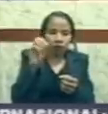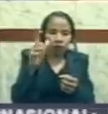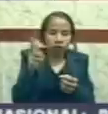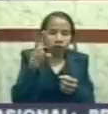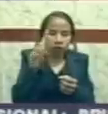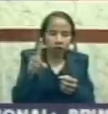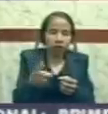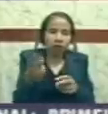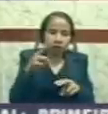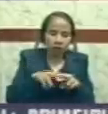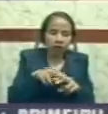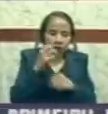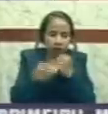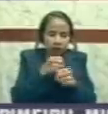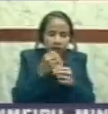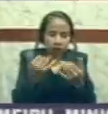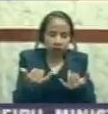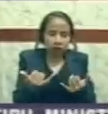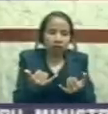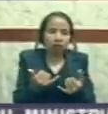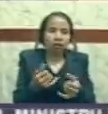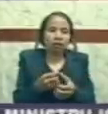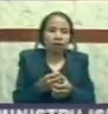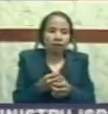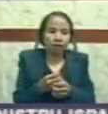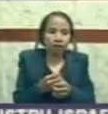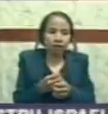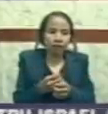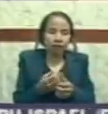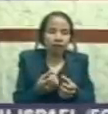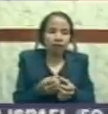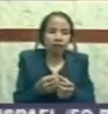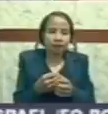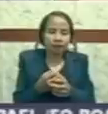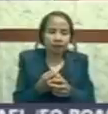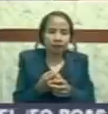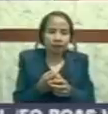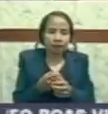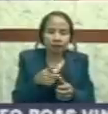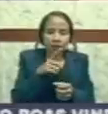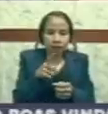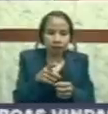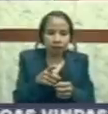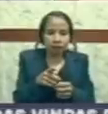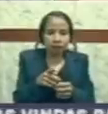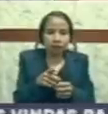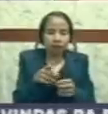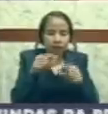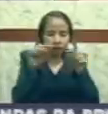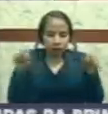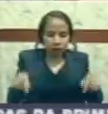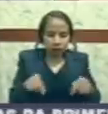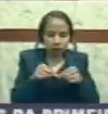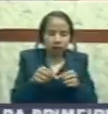despesa aumenta este ano consideravelmente em termos homólogos. Importa, sim, também aditar referência a esta tabela no